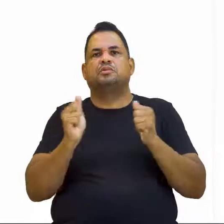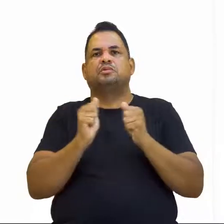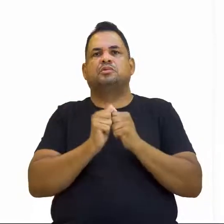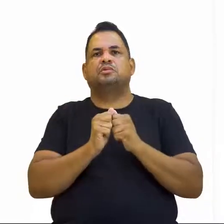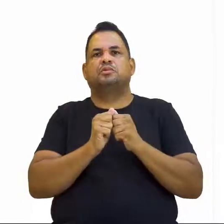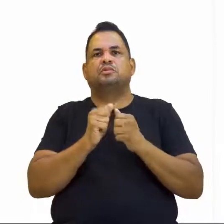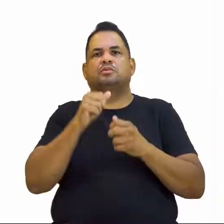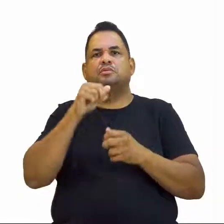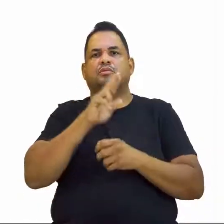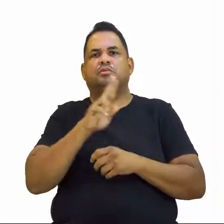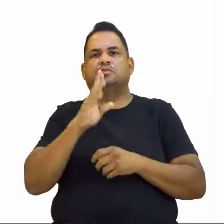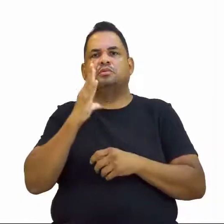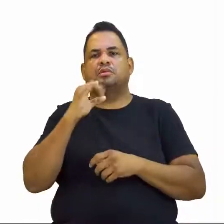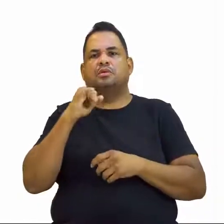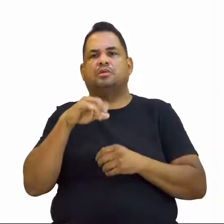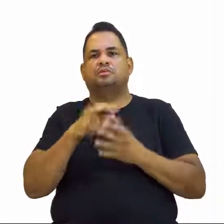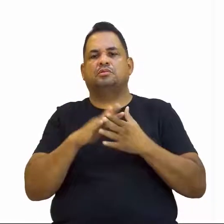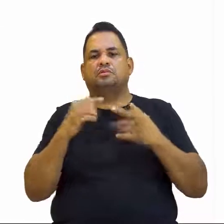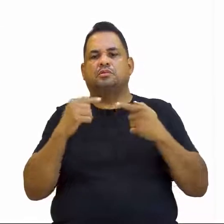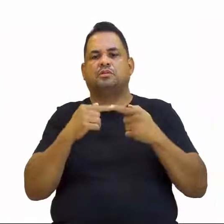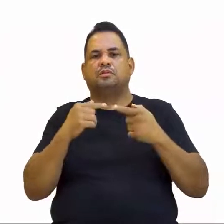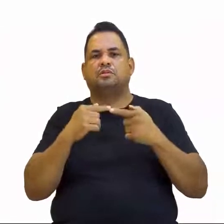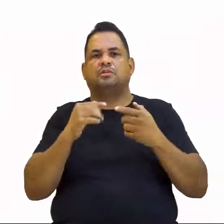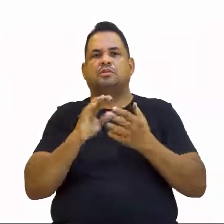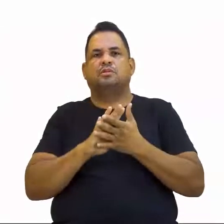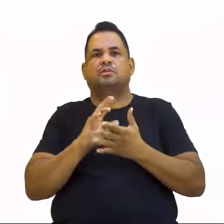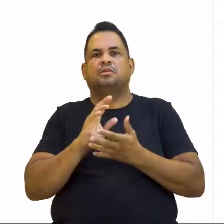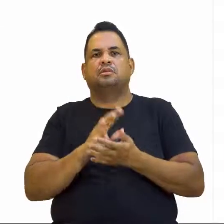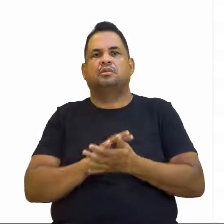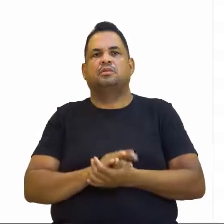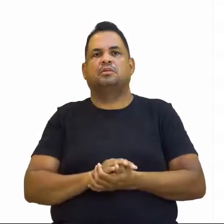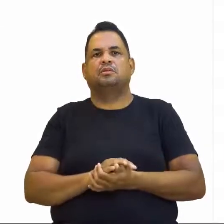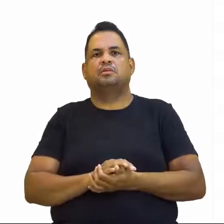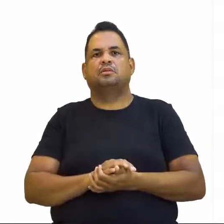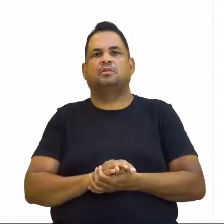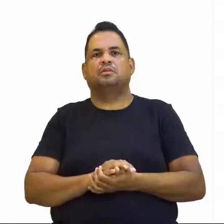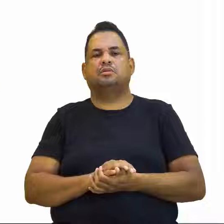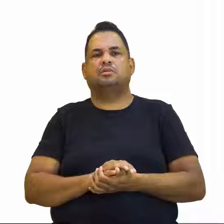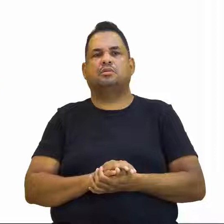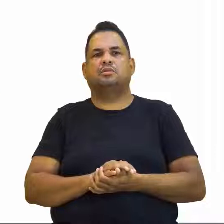do cátion que está ligado à hidroxila. E aí a gente vê o exemplo aqui, ó,